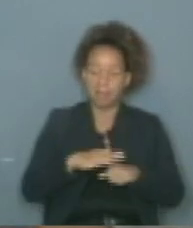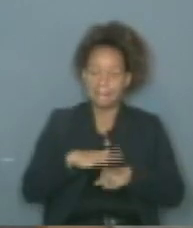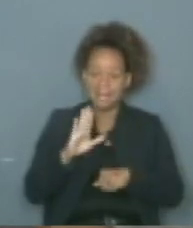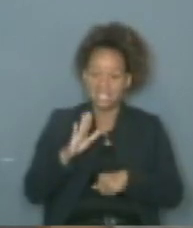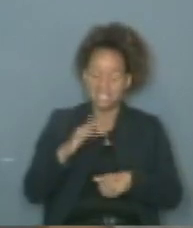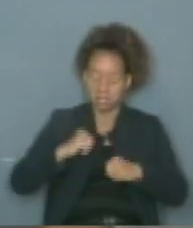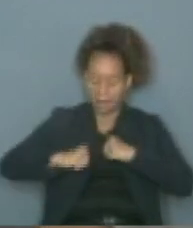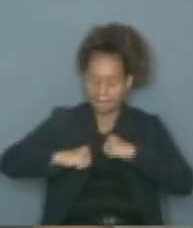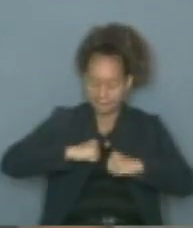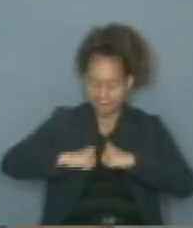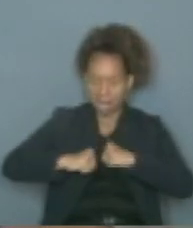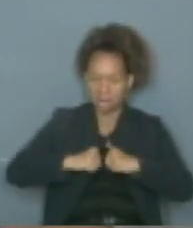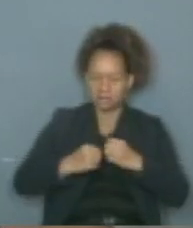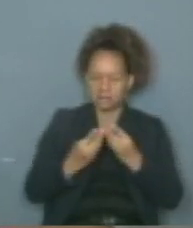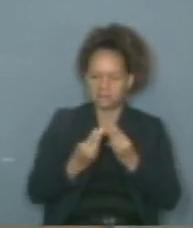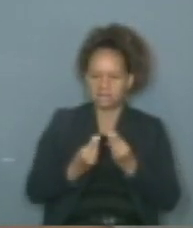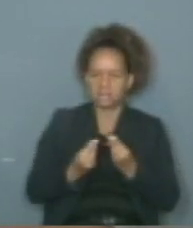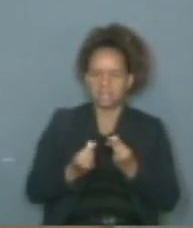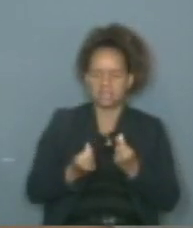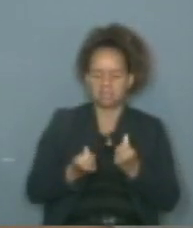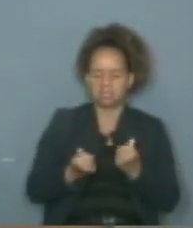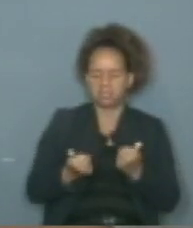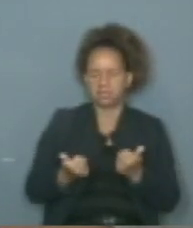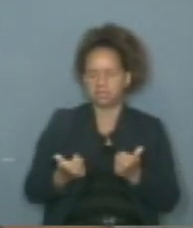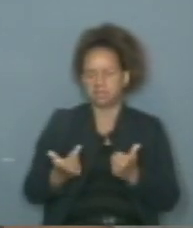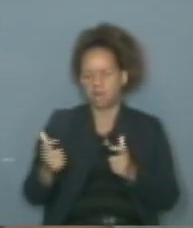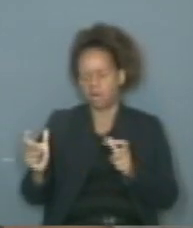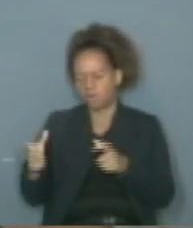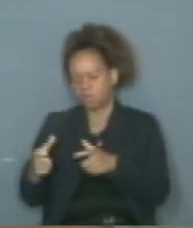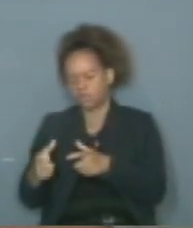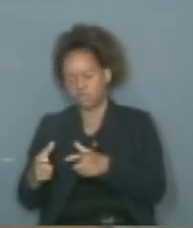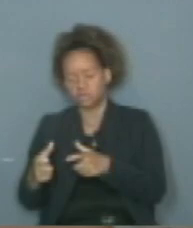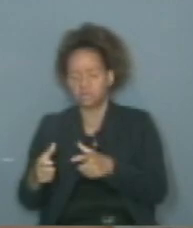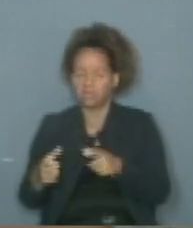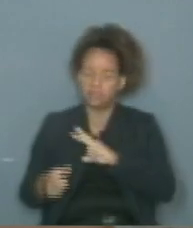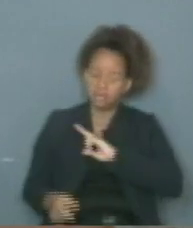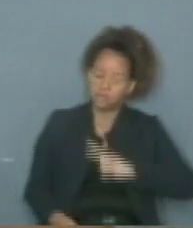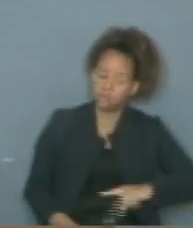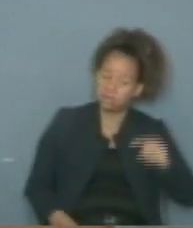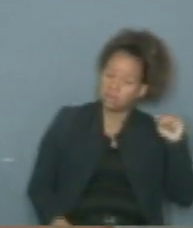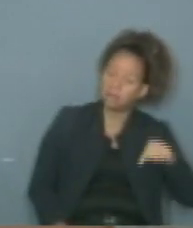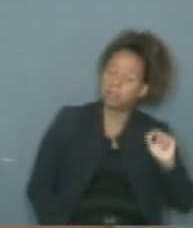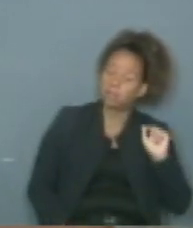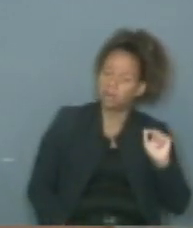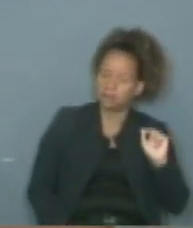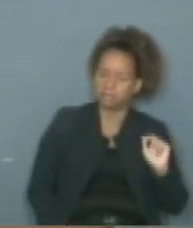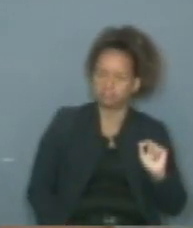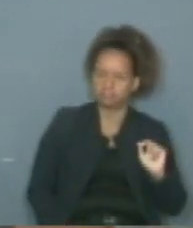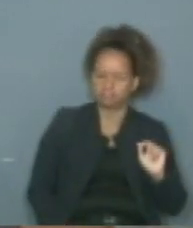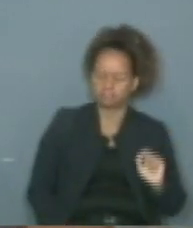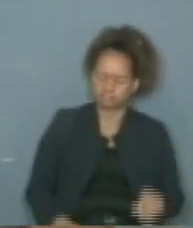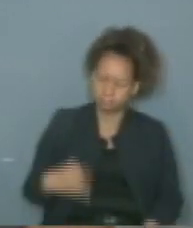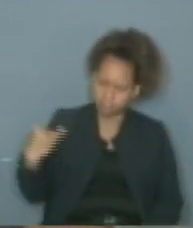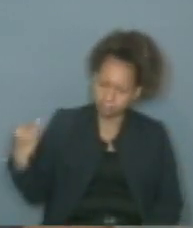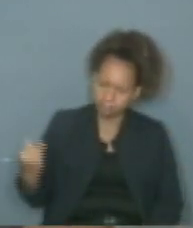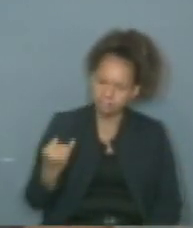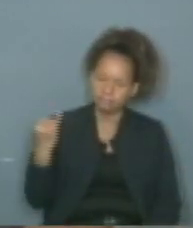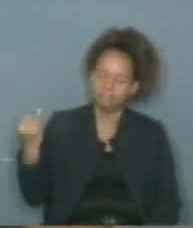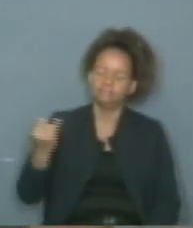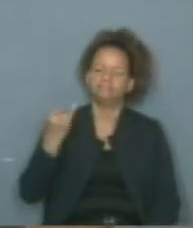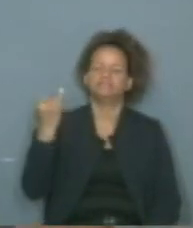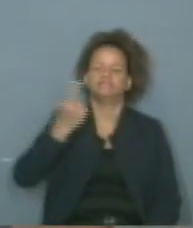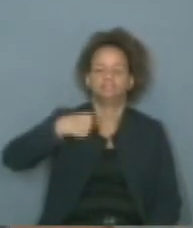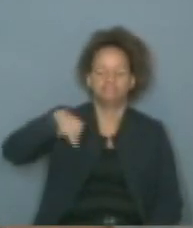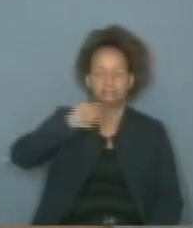que esse debate seja maçante para muitos, vereadores, a gente está aqui para isso. É importante